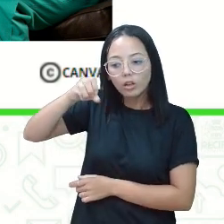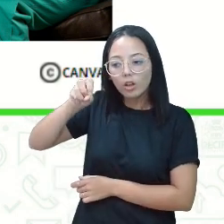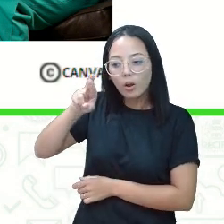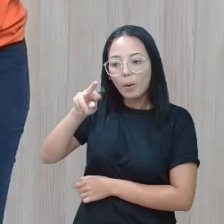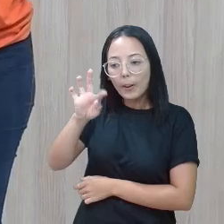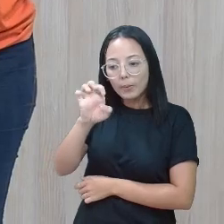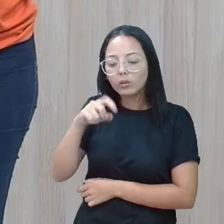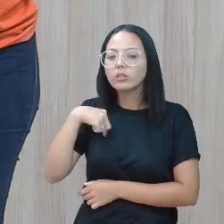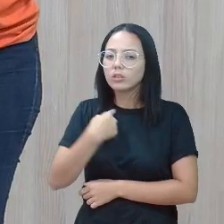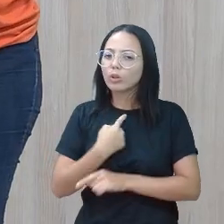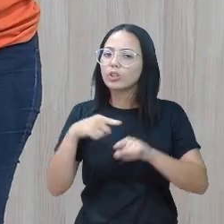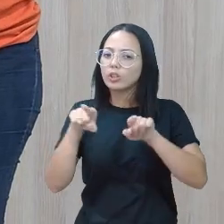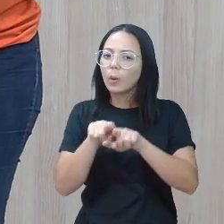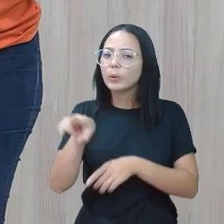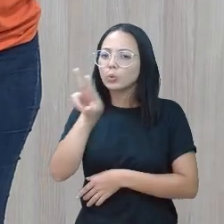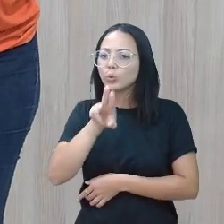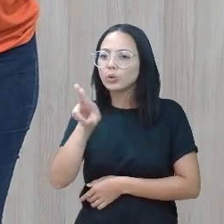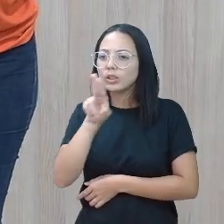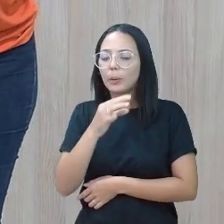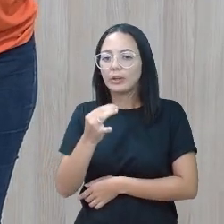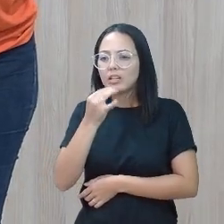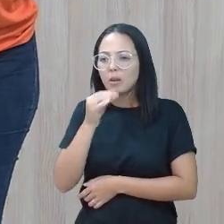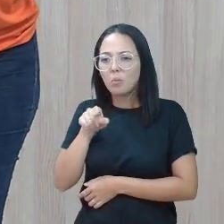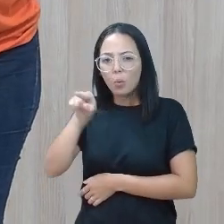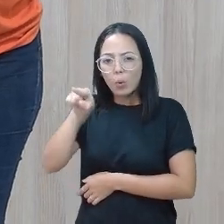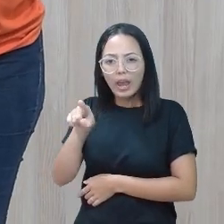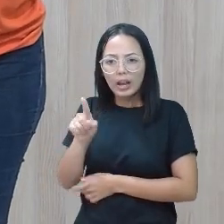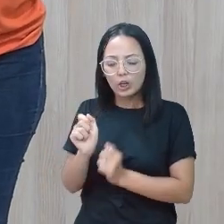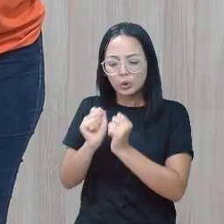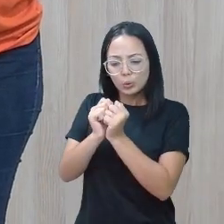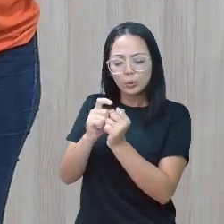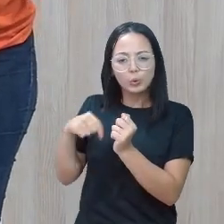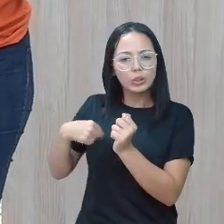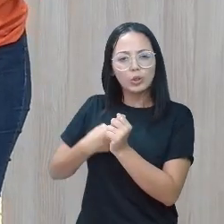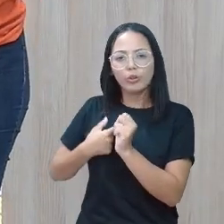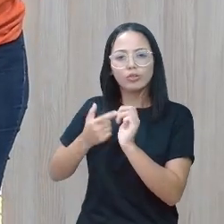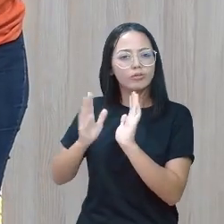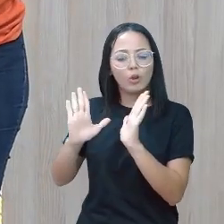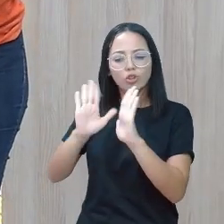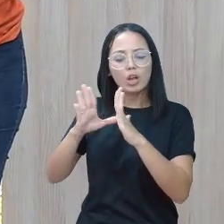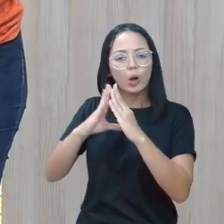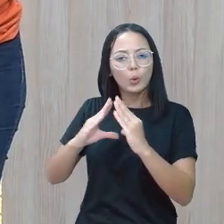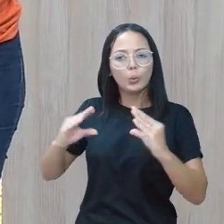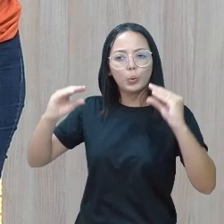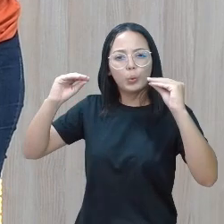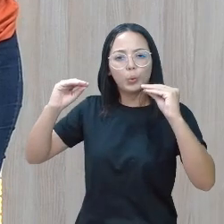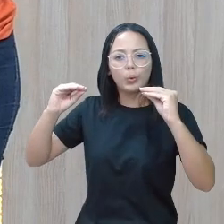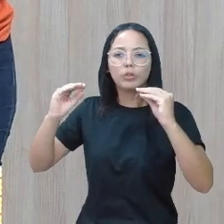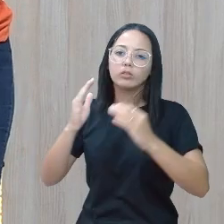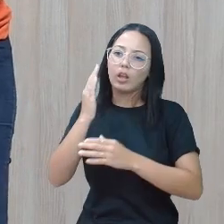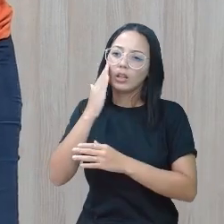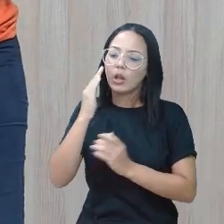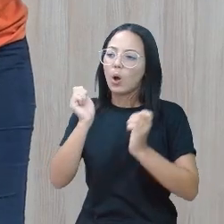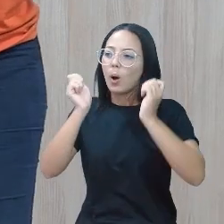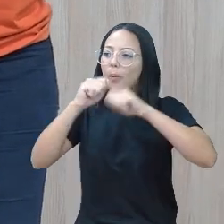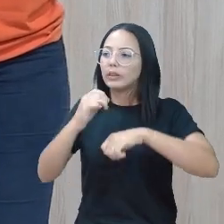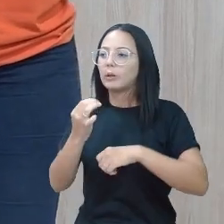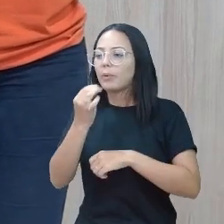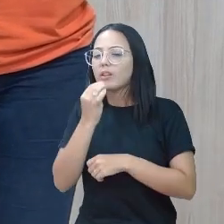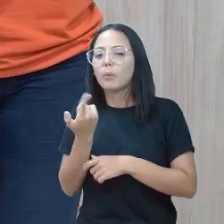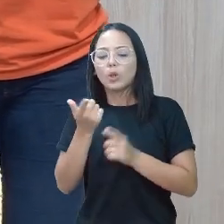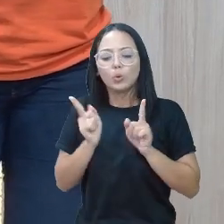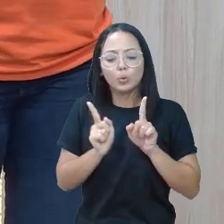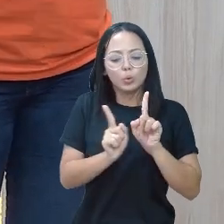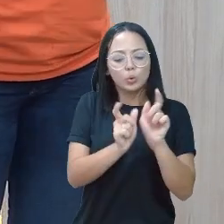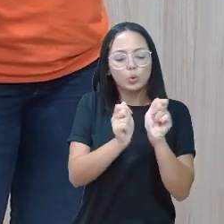gente pode usar o quê? Ele já não está mais no meio de nós, entre nós, mas aí é ambíguo, né? Pode ser não estar mais no meio de